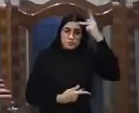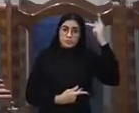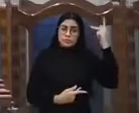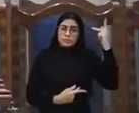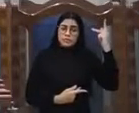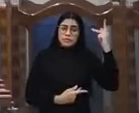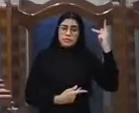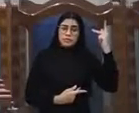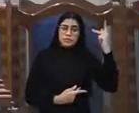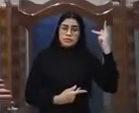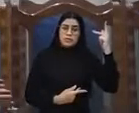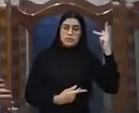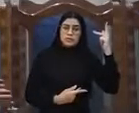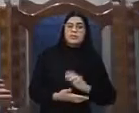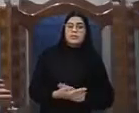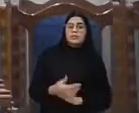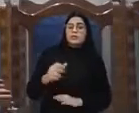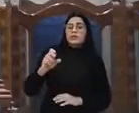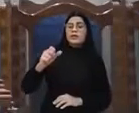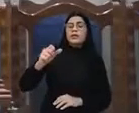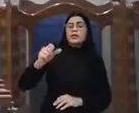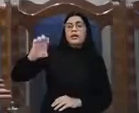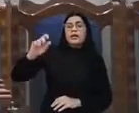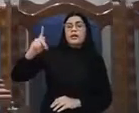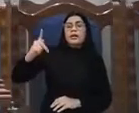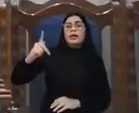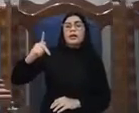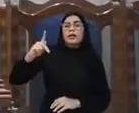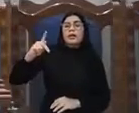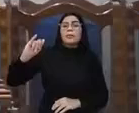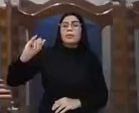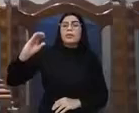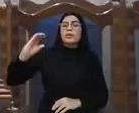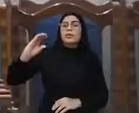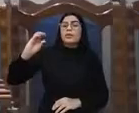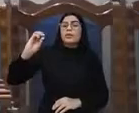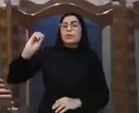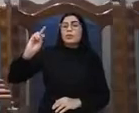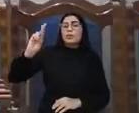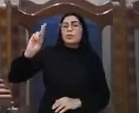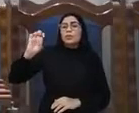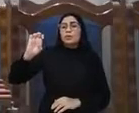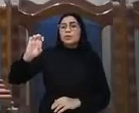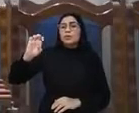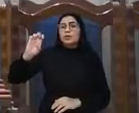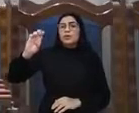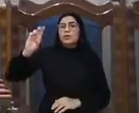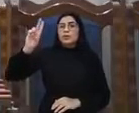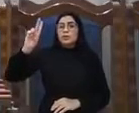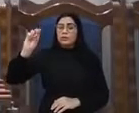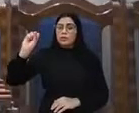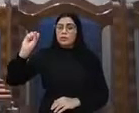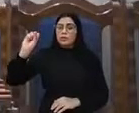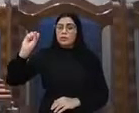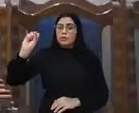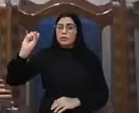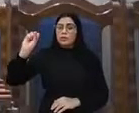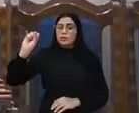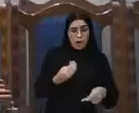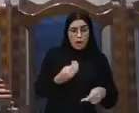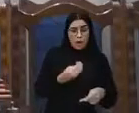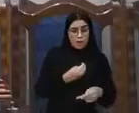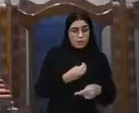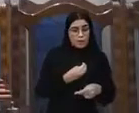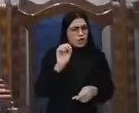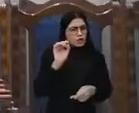os epicureus, eles pregavam que a vida é o aqui e o agora. E muitas pessoas gostavam de